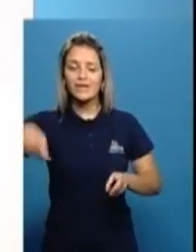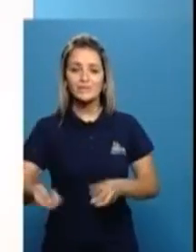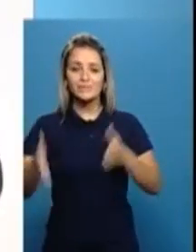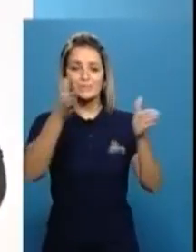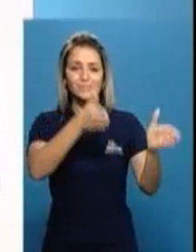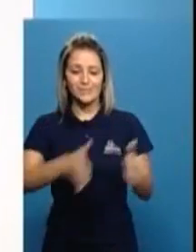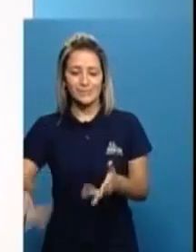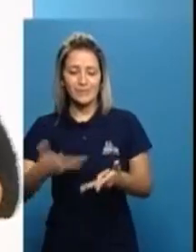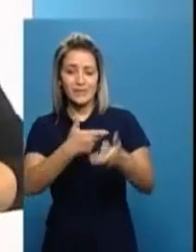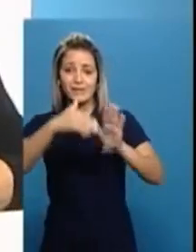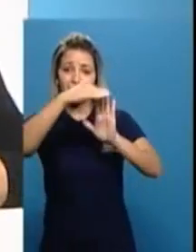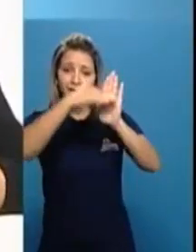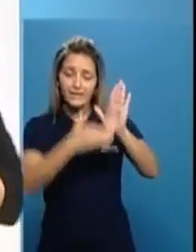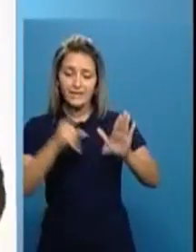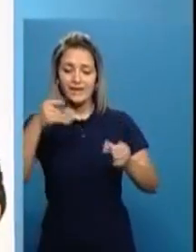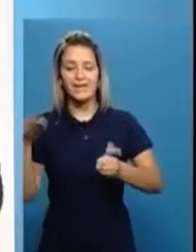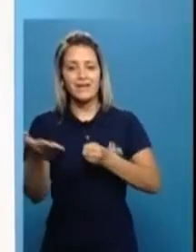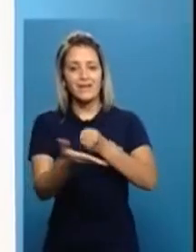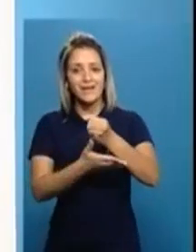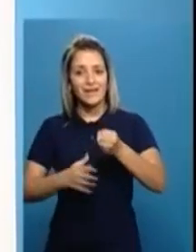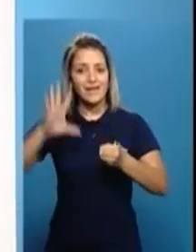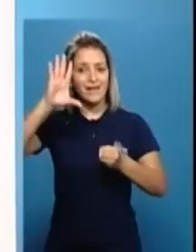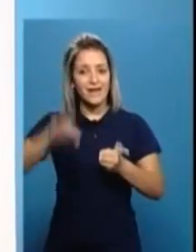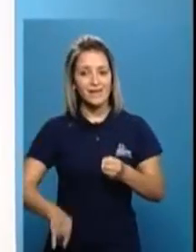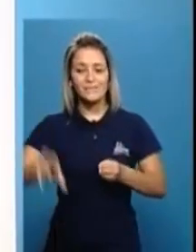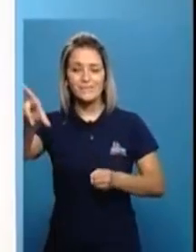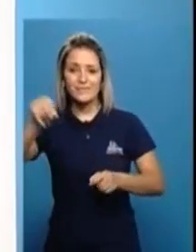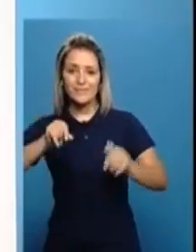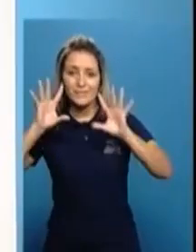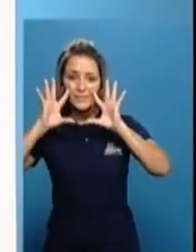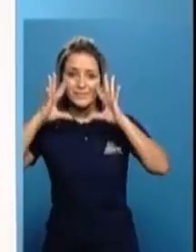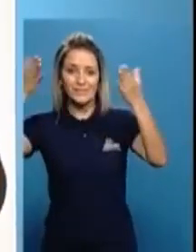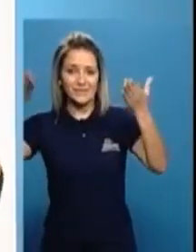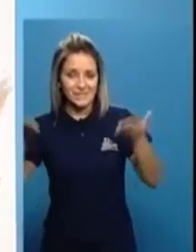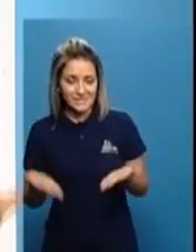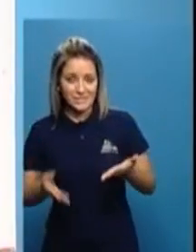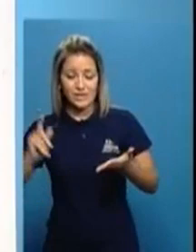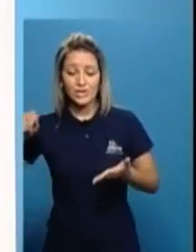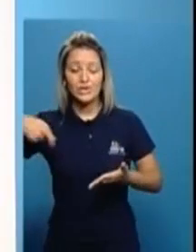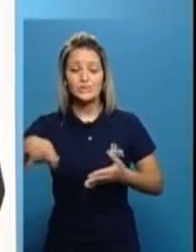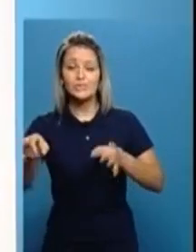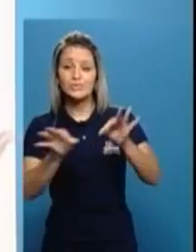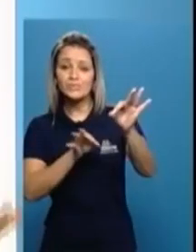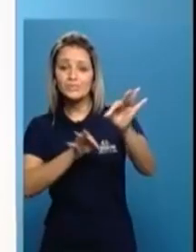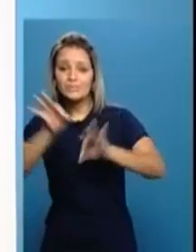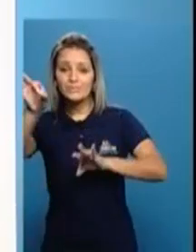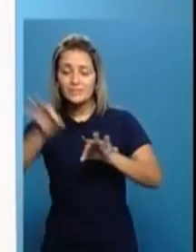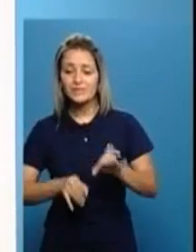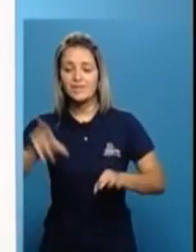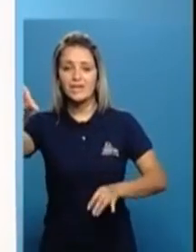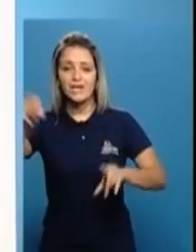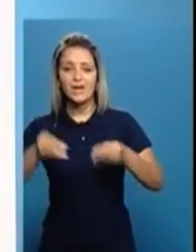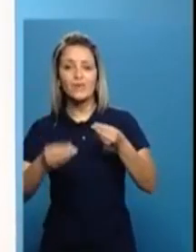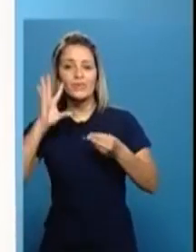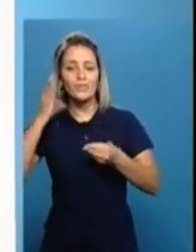produção. E isso vem a ser a base de todas as próximas decisões que serão tomadas para se elaborar ou para se definir a sua linha